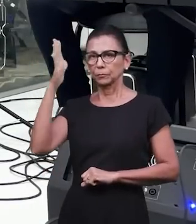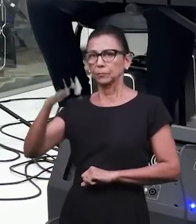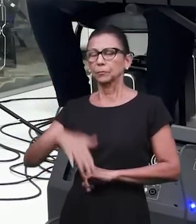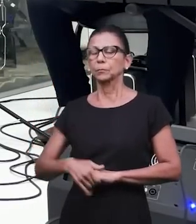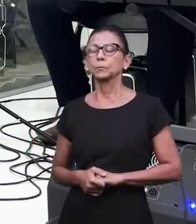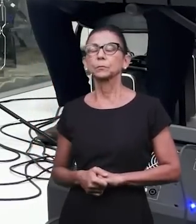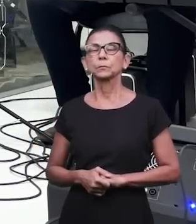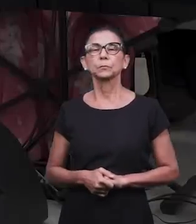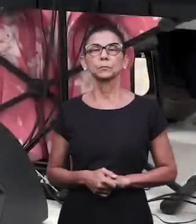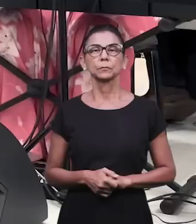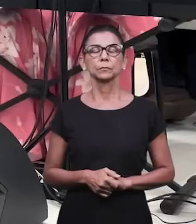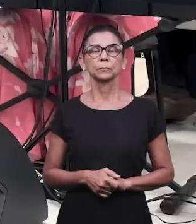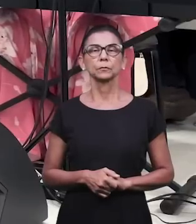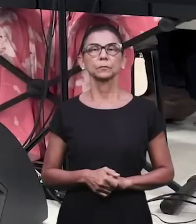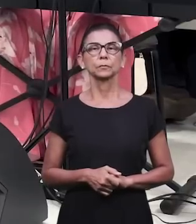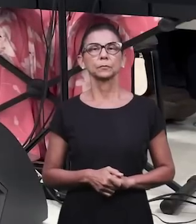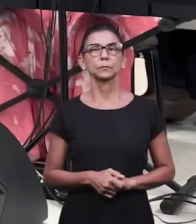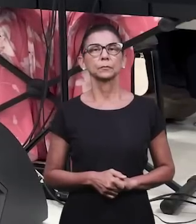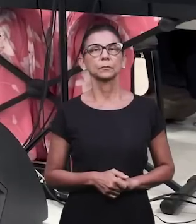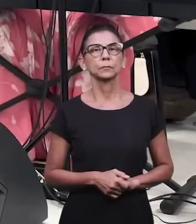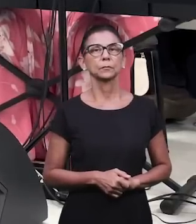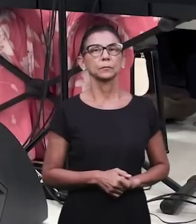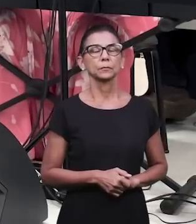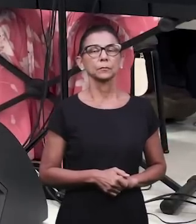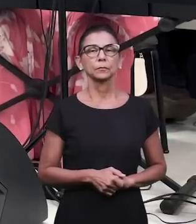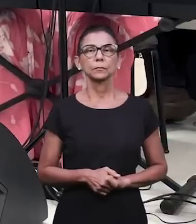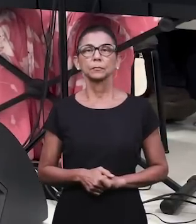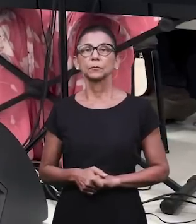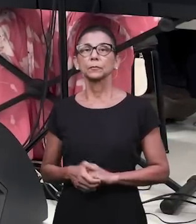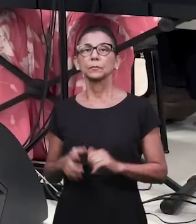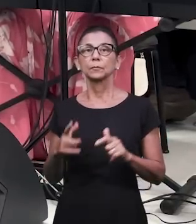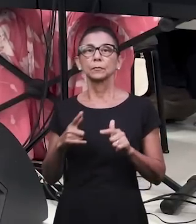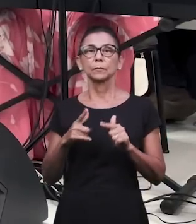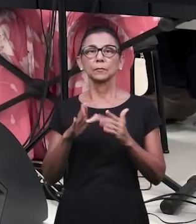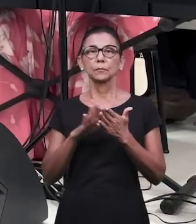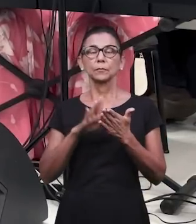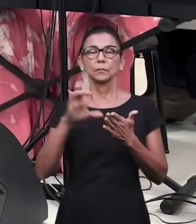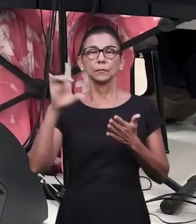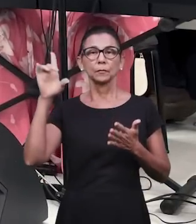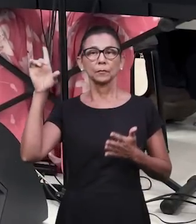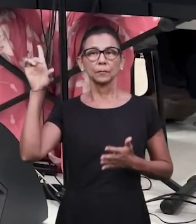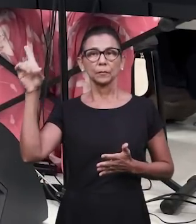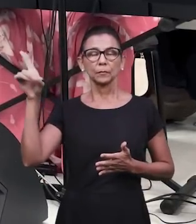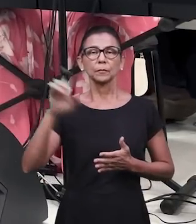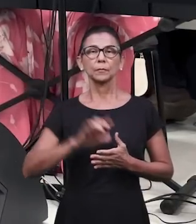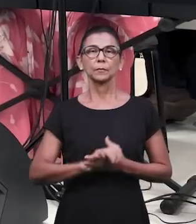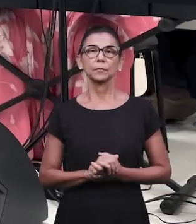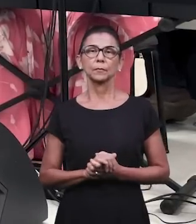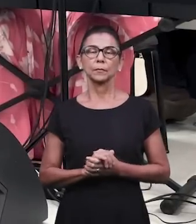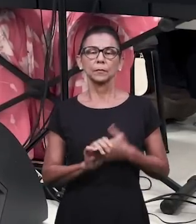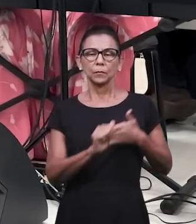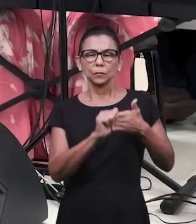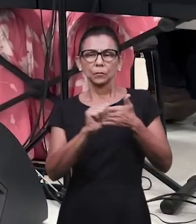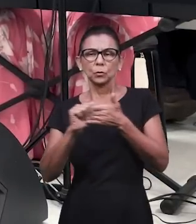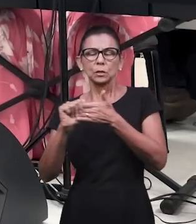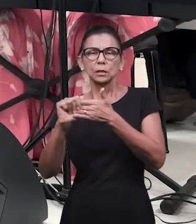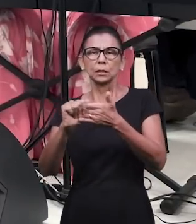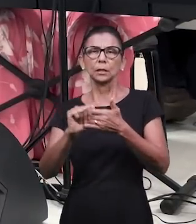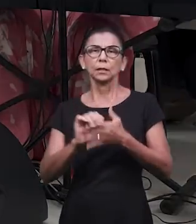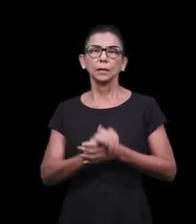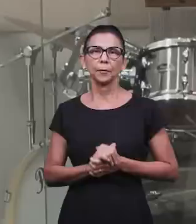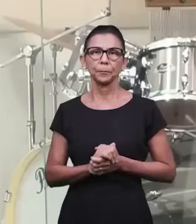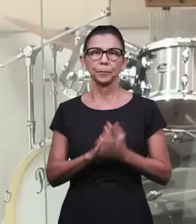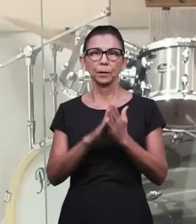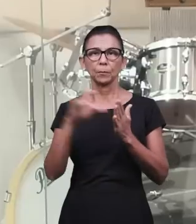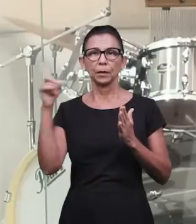pelo Espírito Santo. Porque a palavra, ela é martelo que esmiuça a penha, ela é água que